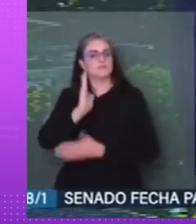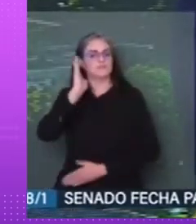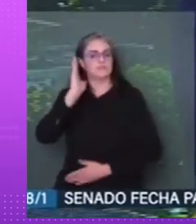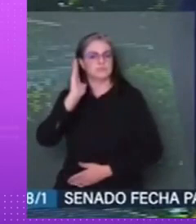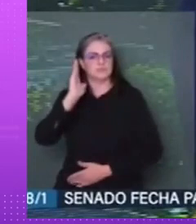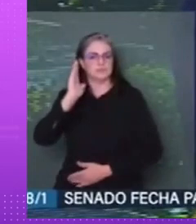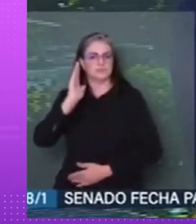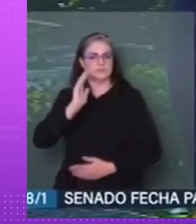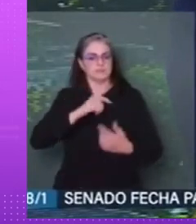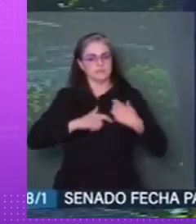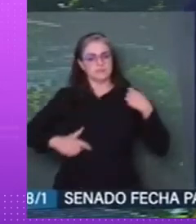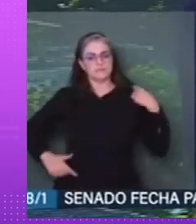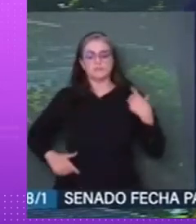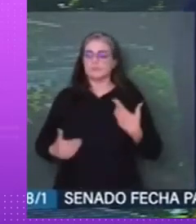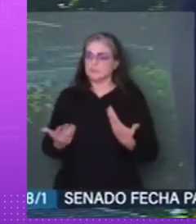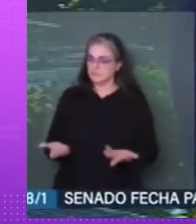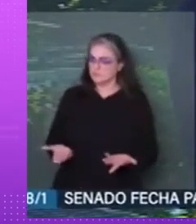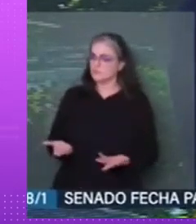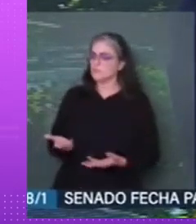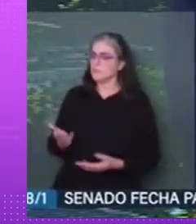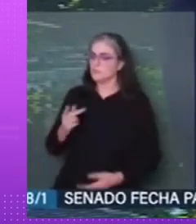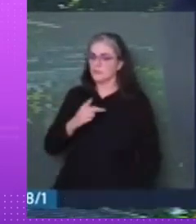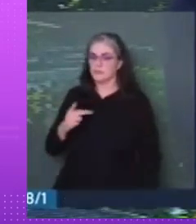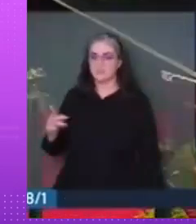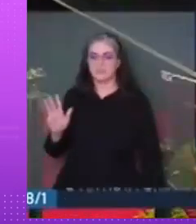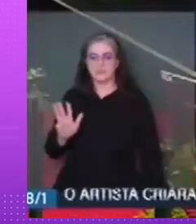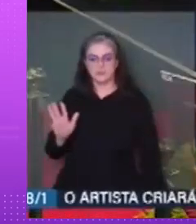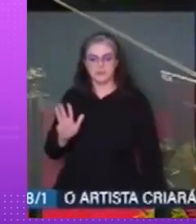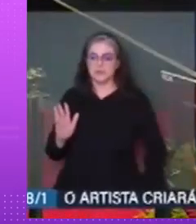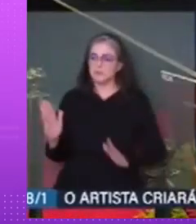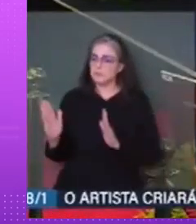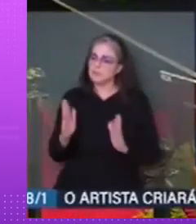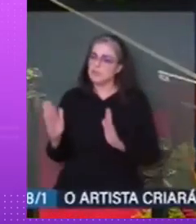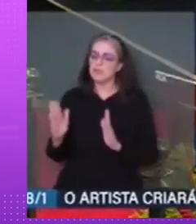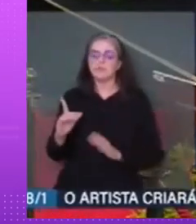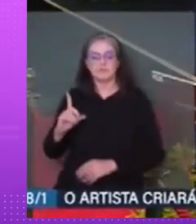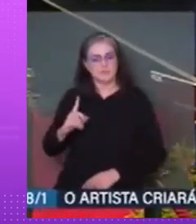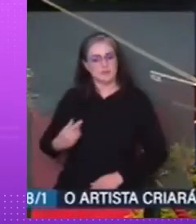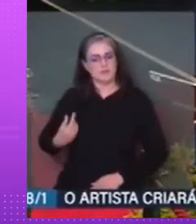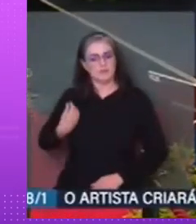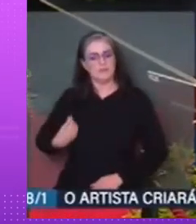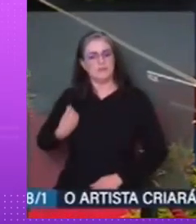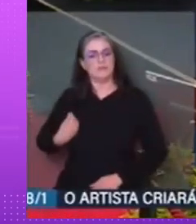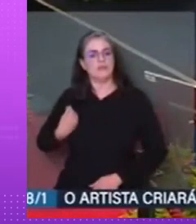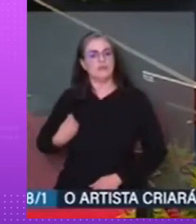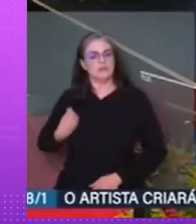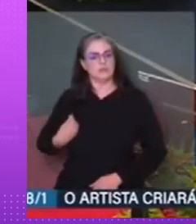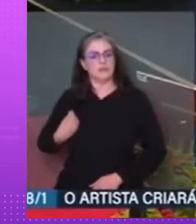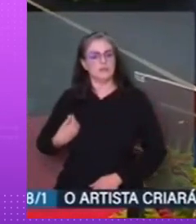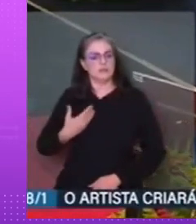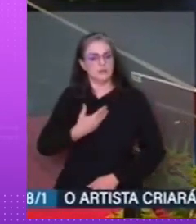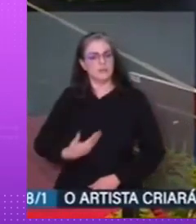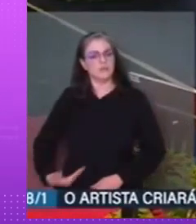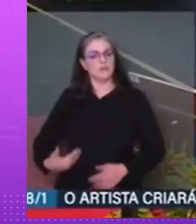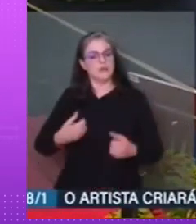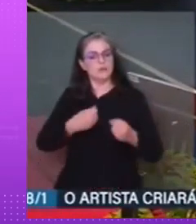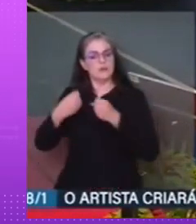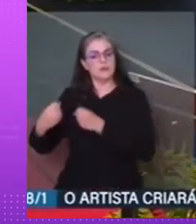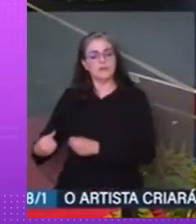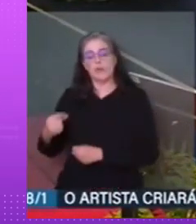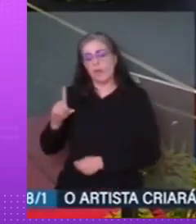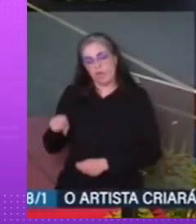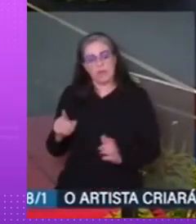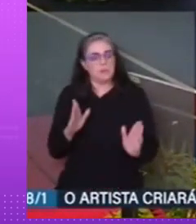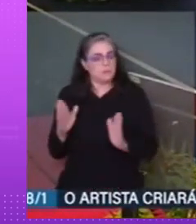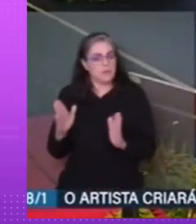completamente lamentáveis aí que chegaram em todo mundo aqui do Brasil exatamente há um ano, e essas pessoas precisam se arcar com as